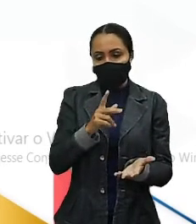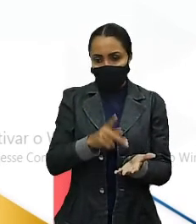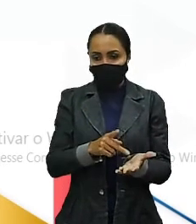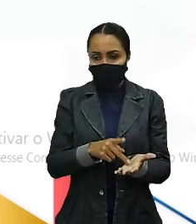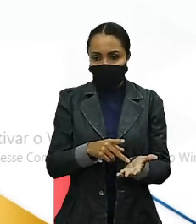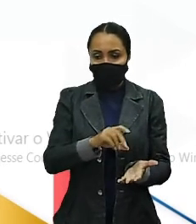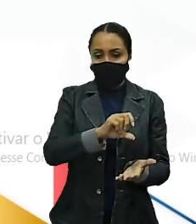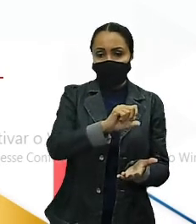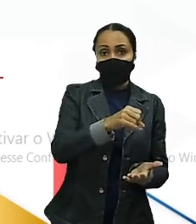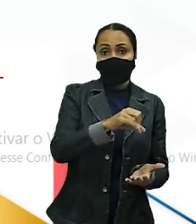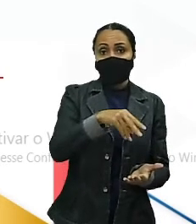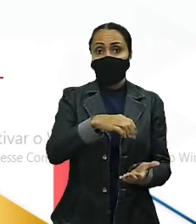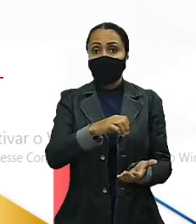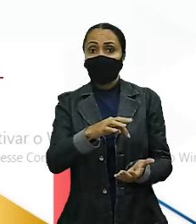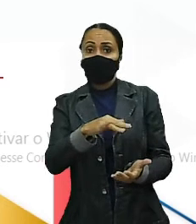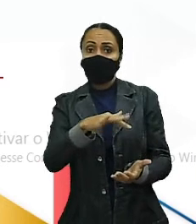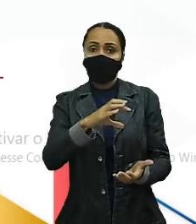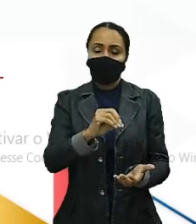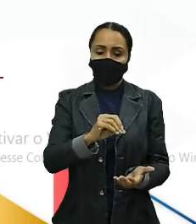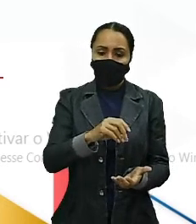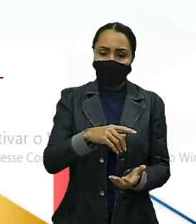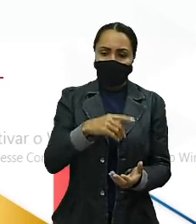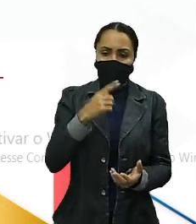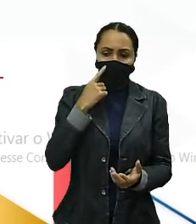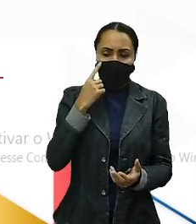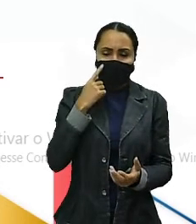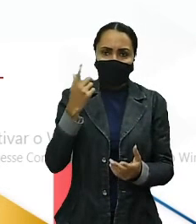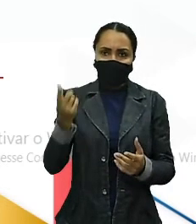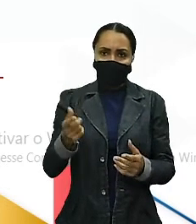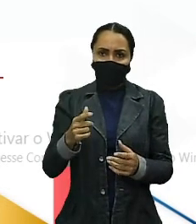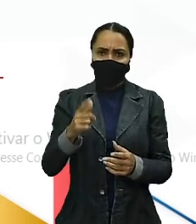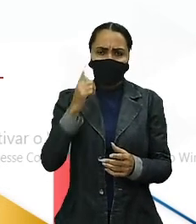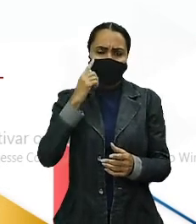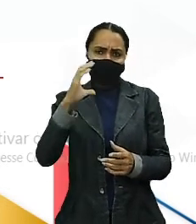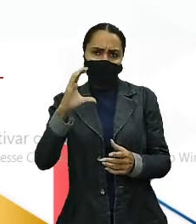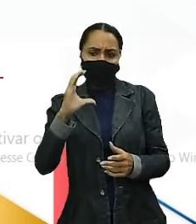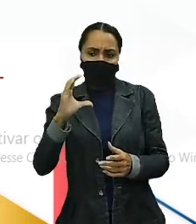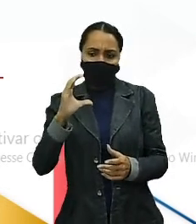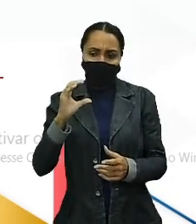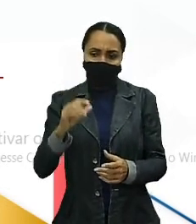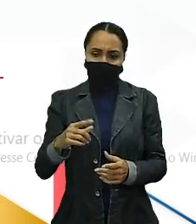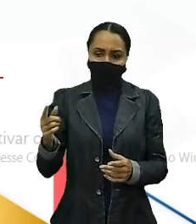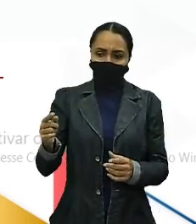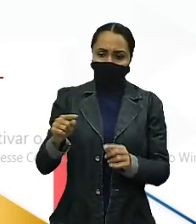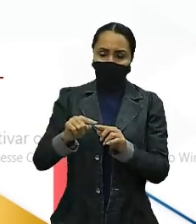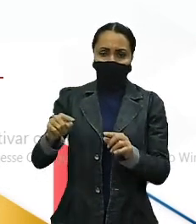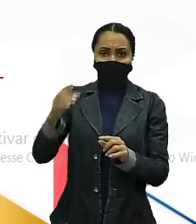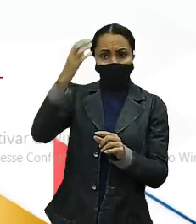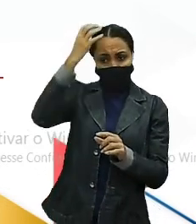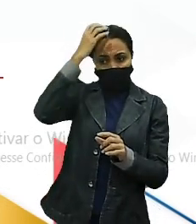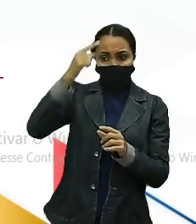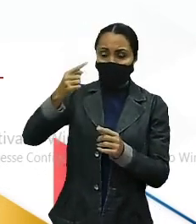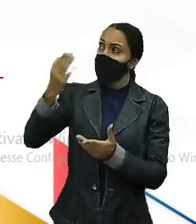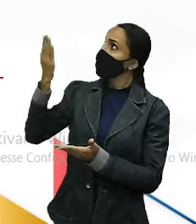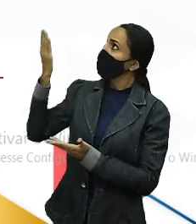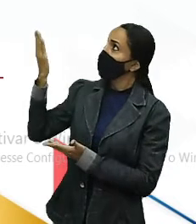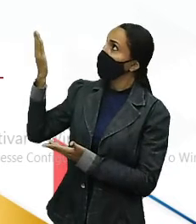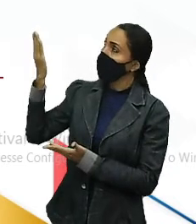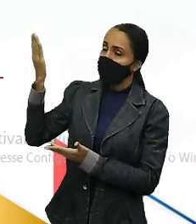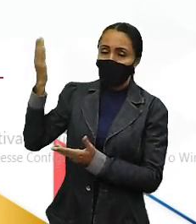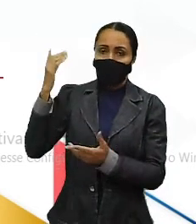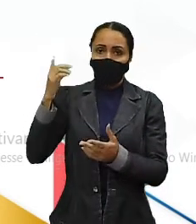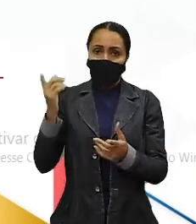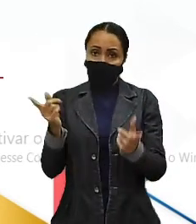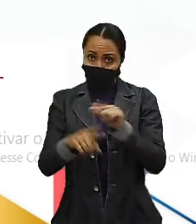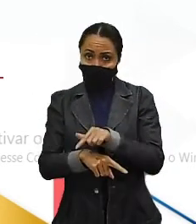simétrica. Mas, professor, por que não o xadrez? Observe aí embaixo que a posição do rei lá em cima é a posição da rainha. É